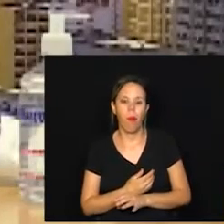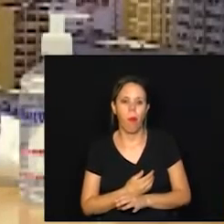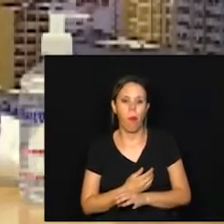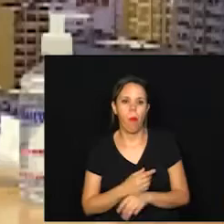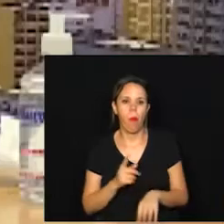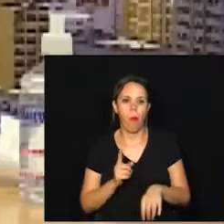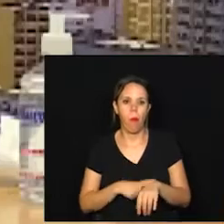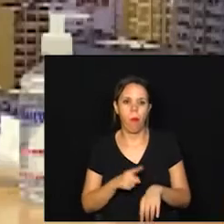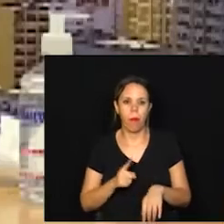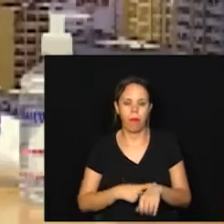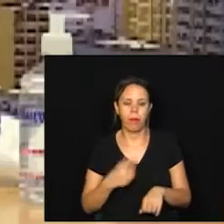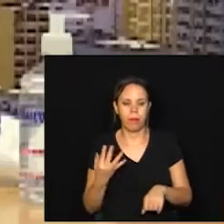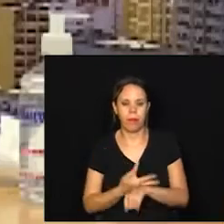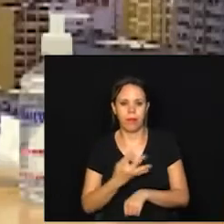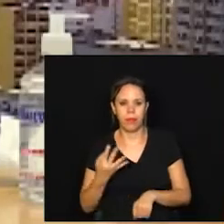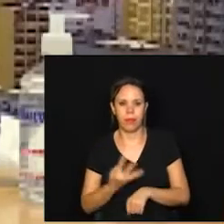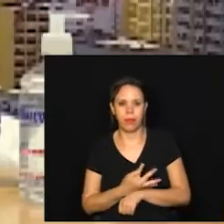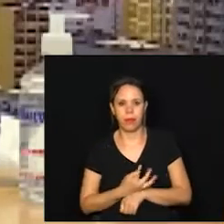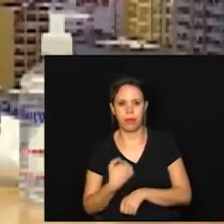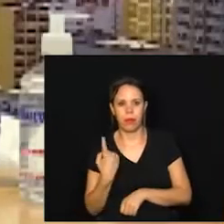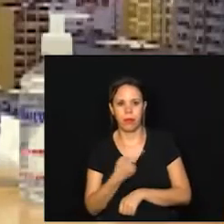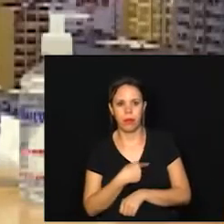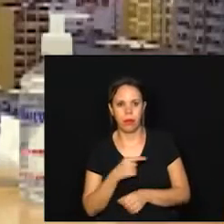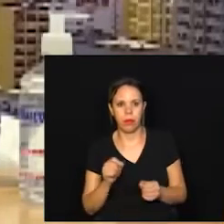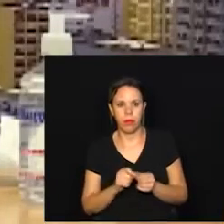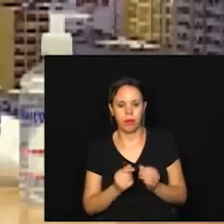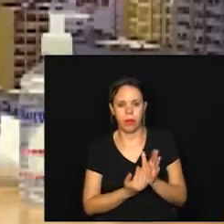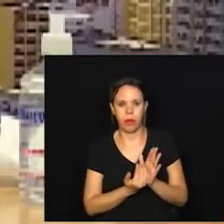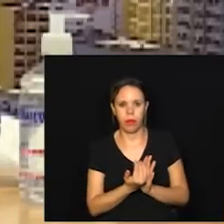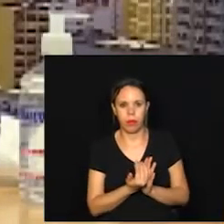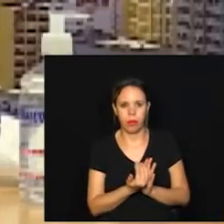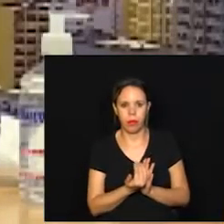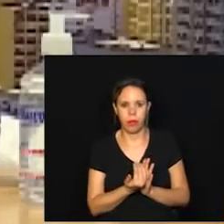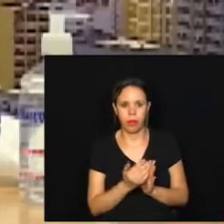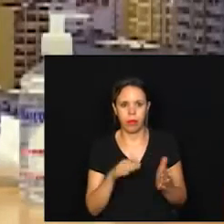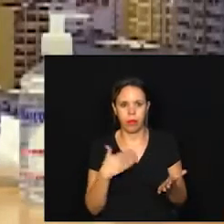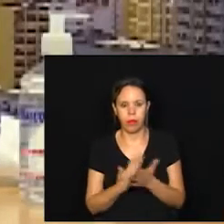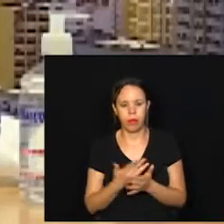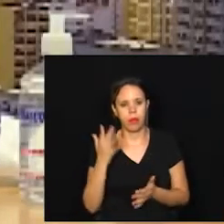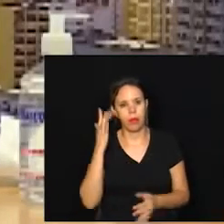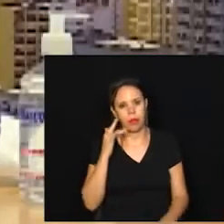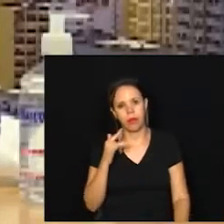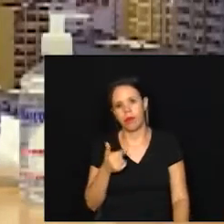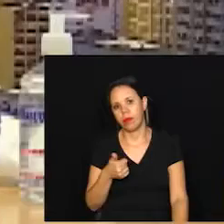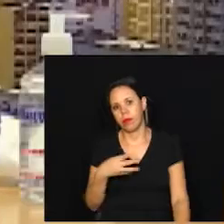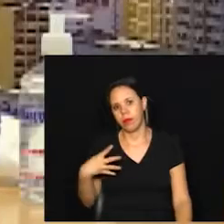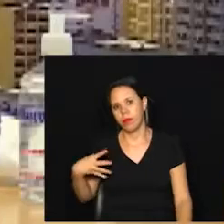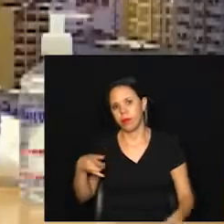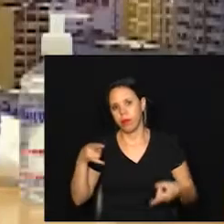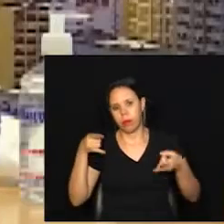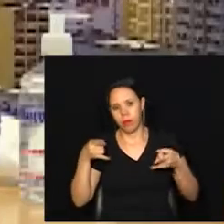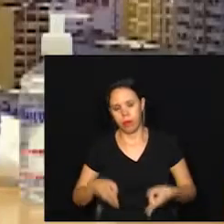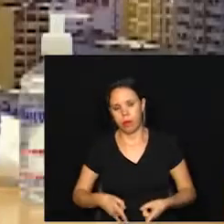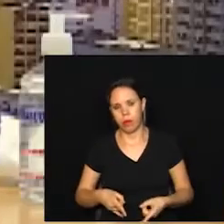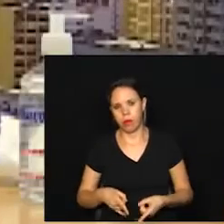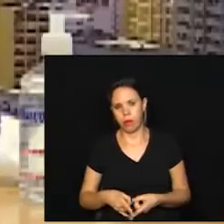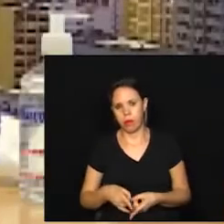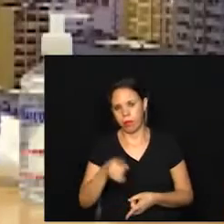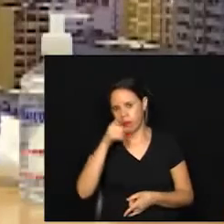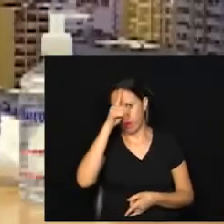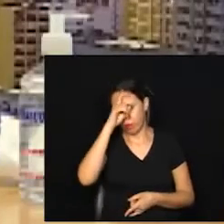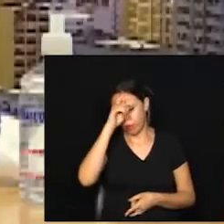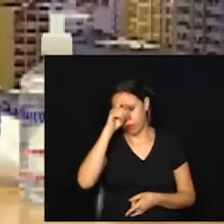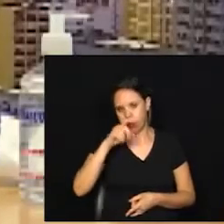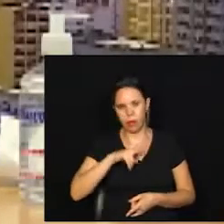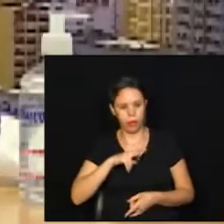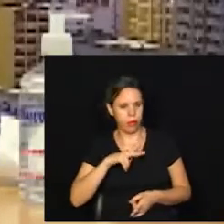nesse momento que nós estamos passando, nós iremos aumentar até amanhã 14 leitos na rede privada,